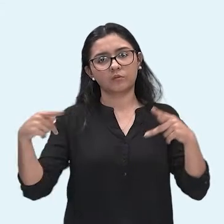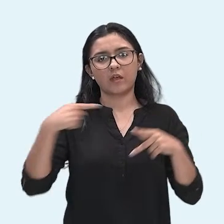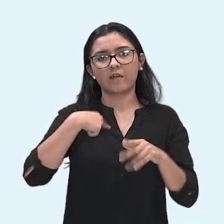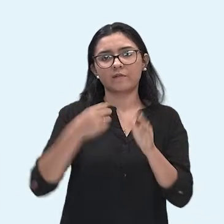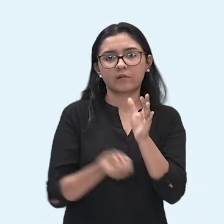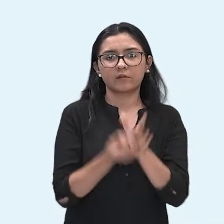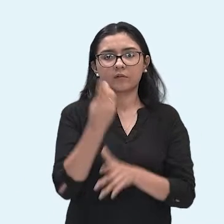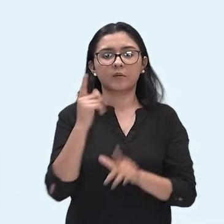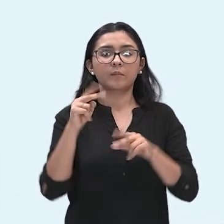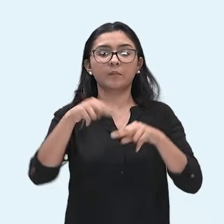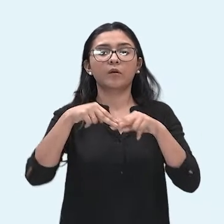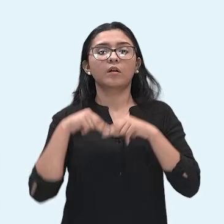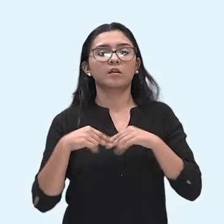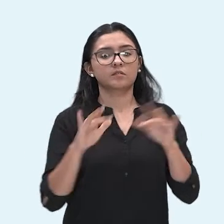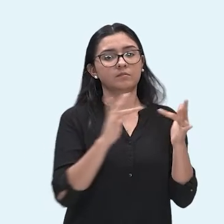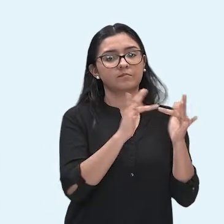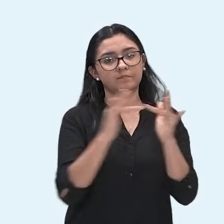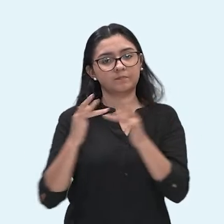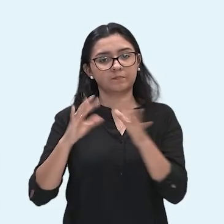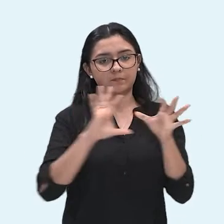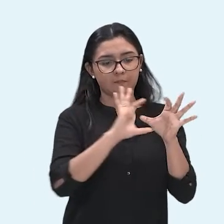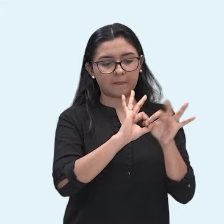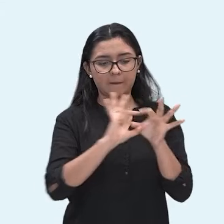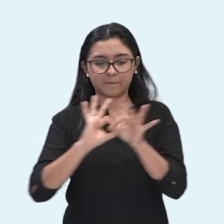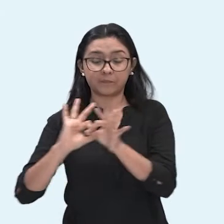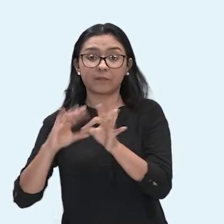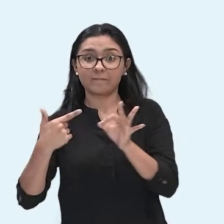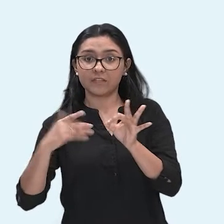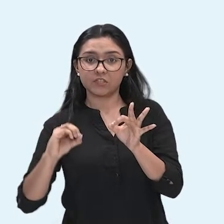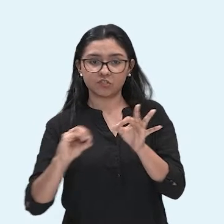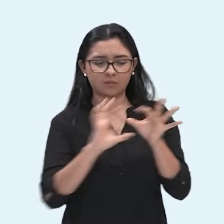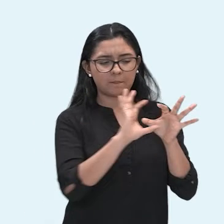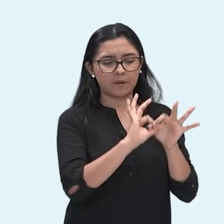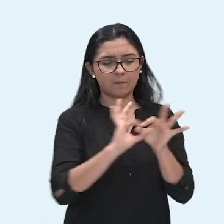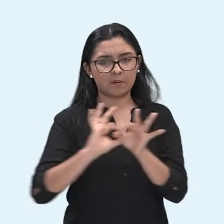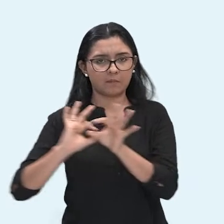da ligação sequencial de 20 aminoácidos.